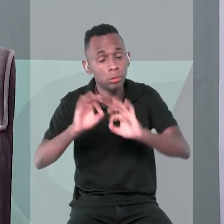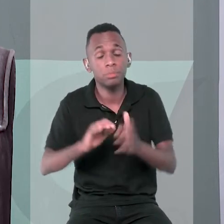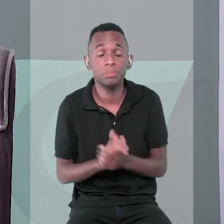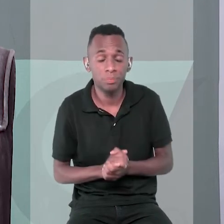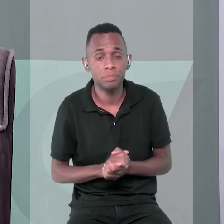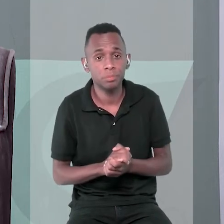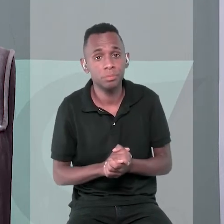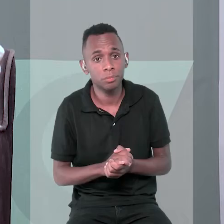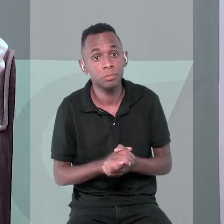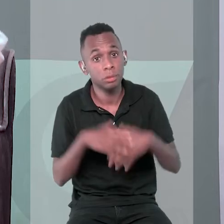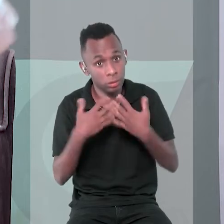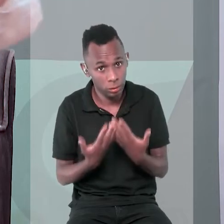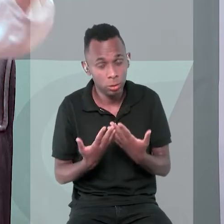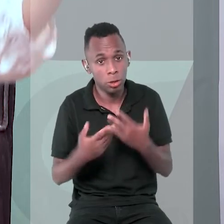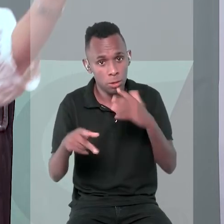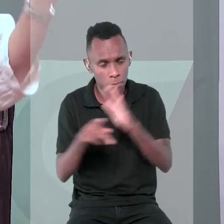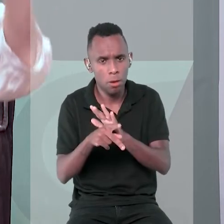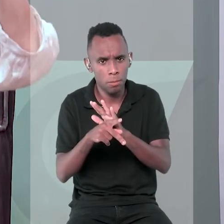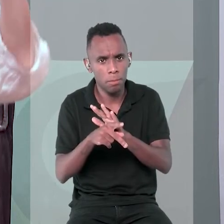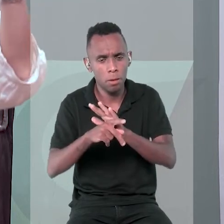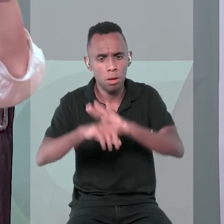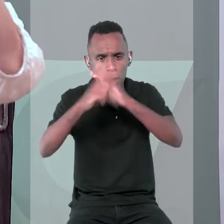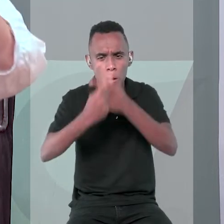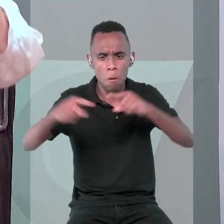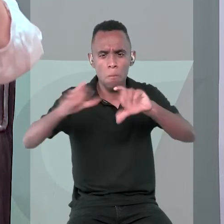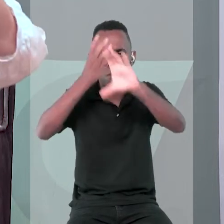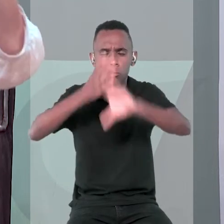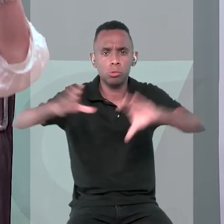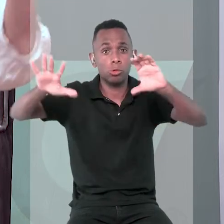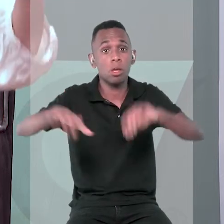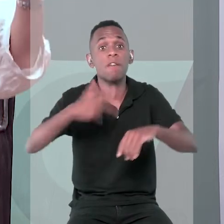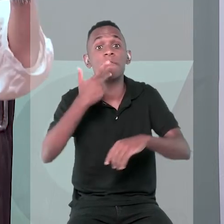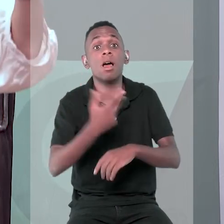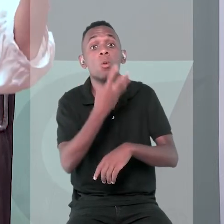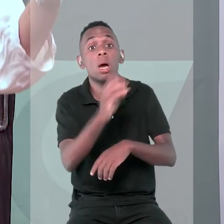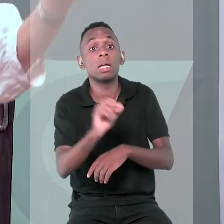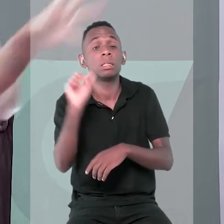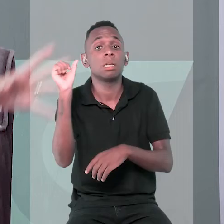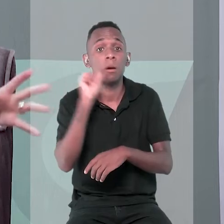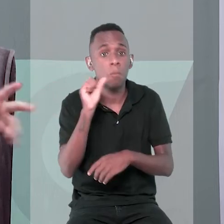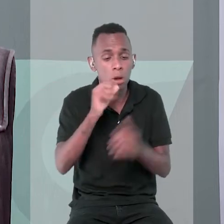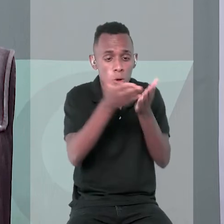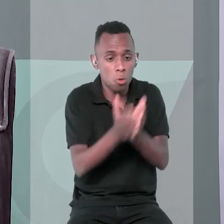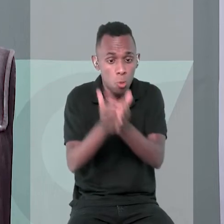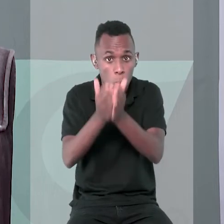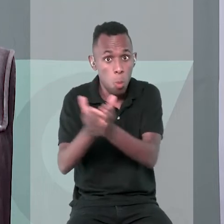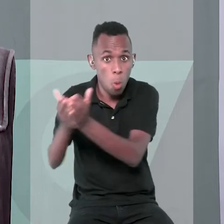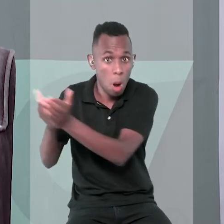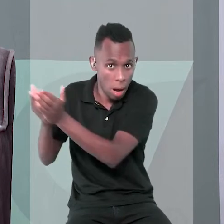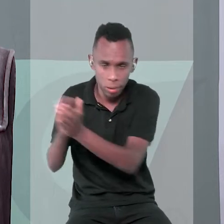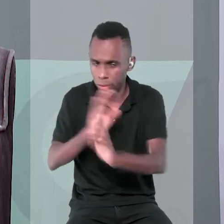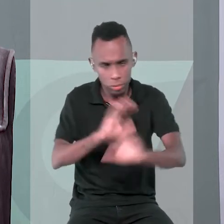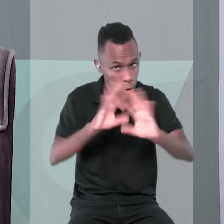embarcação. Na canção lá, local, eles falam as 40 mulheres que queimaram as 40 naus. Não queimaram as